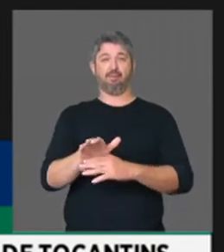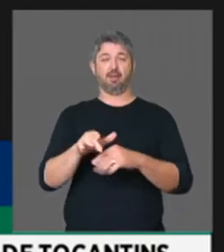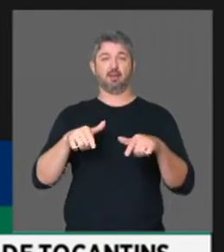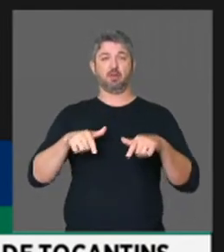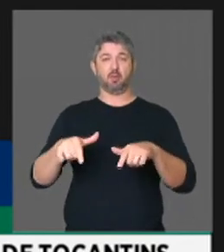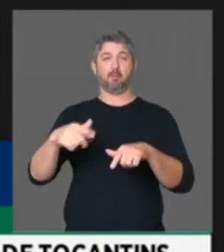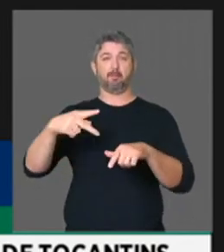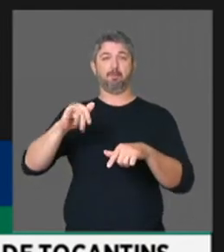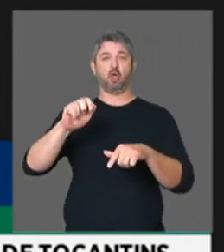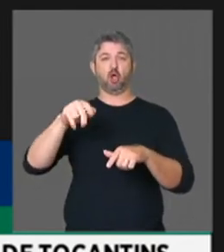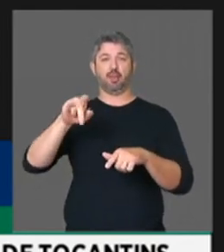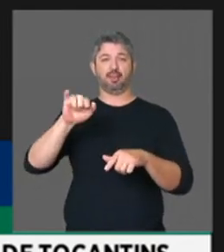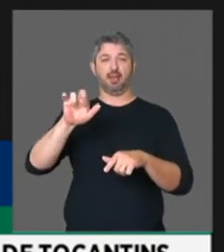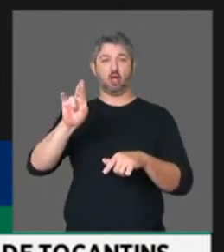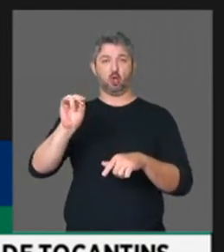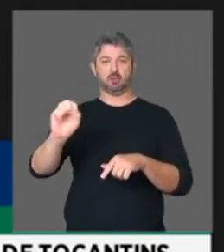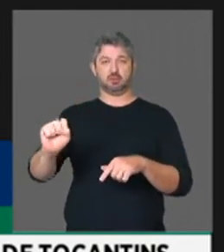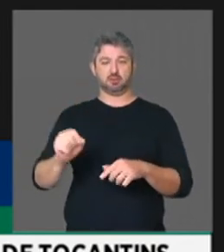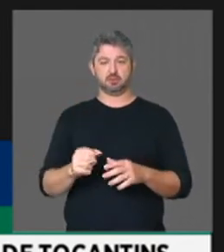esse benefício